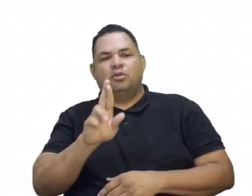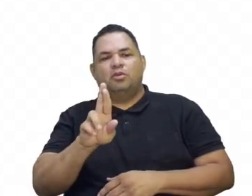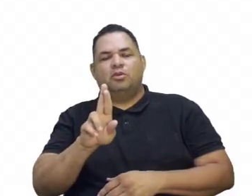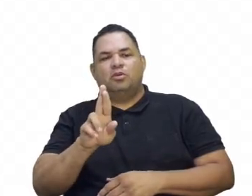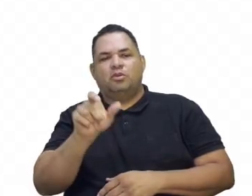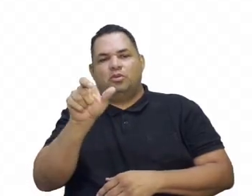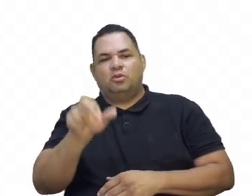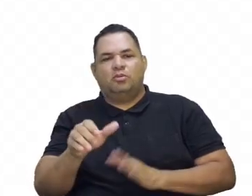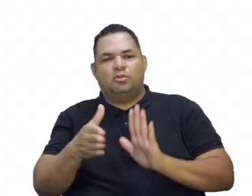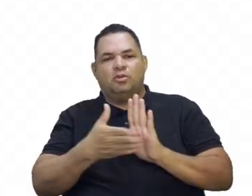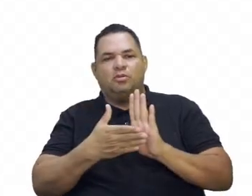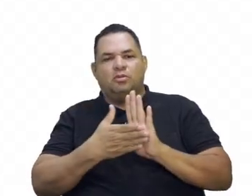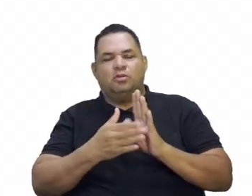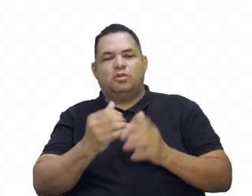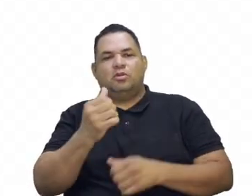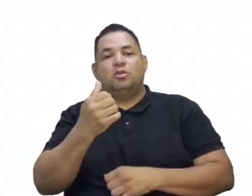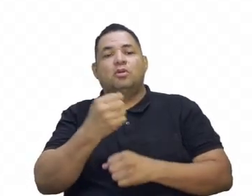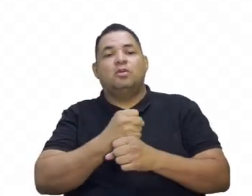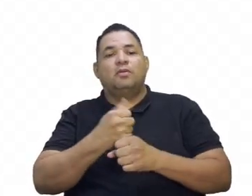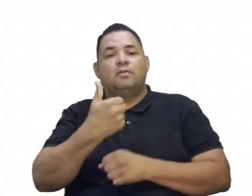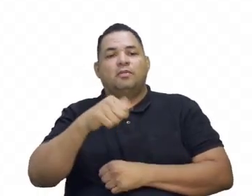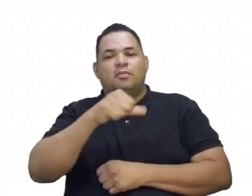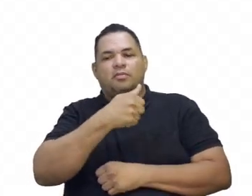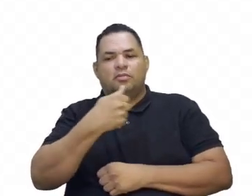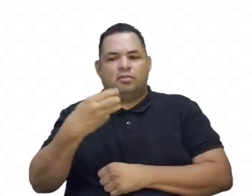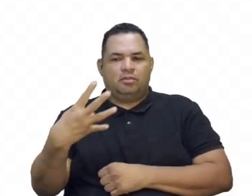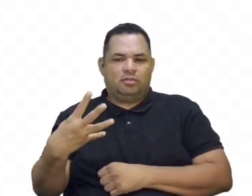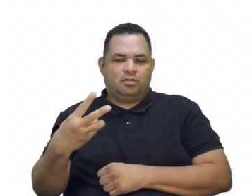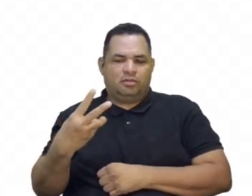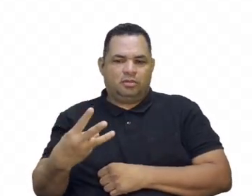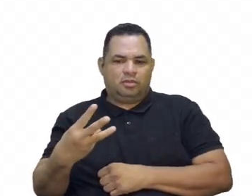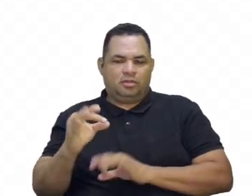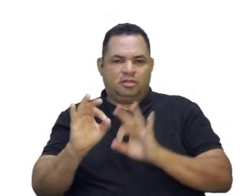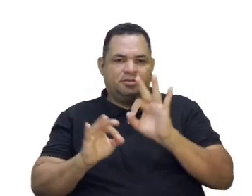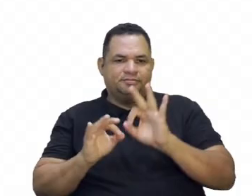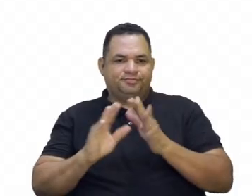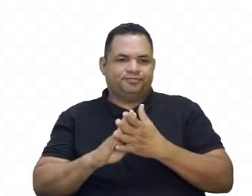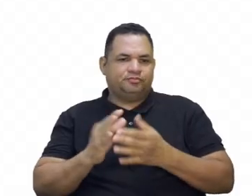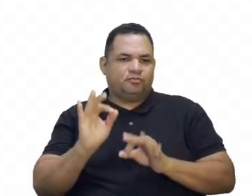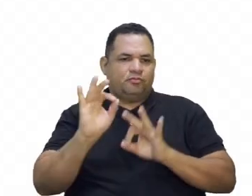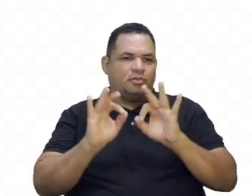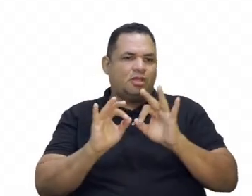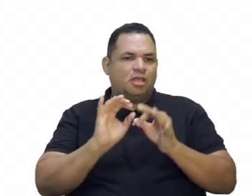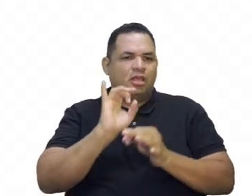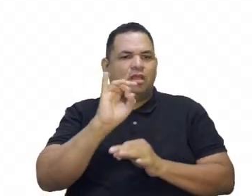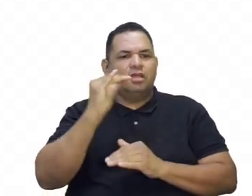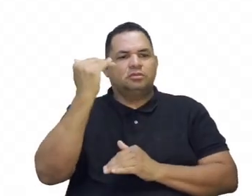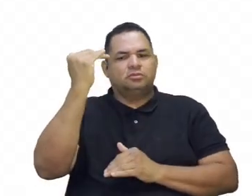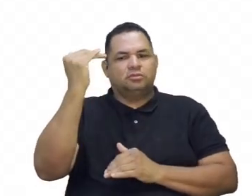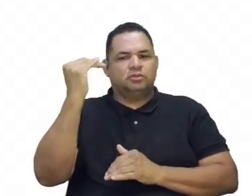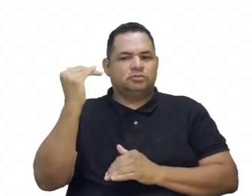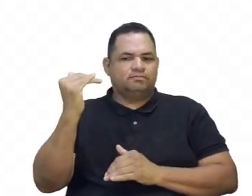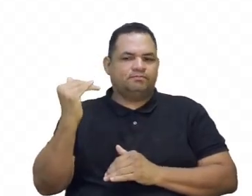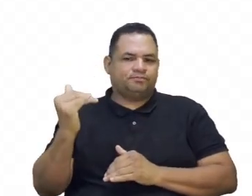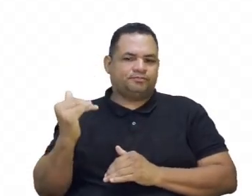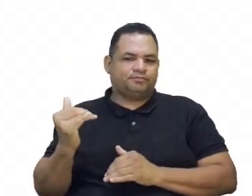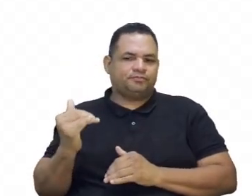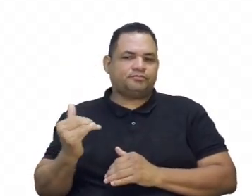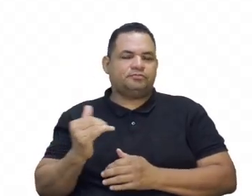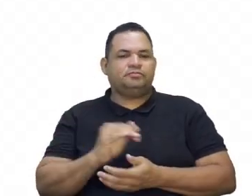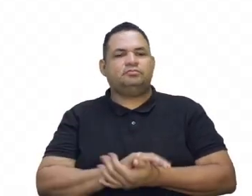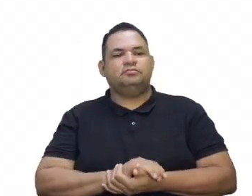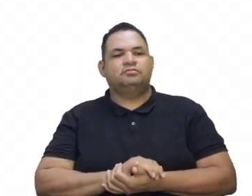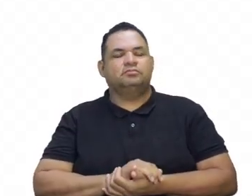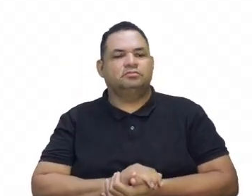1913. E aí ele traz o modelo de Dalton aqui atrás, aí vem de Thomson,